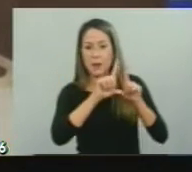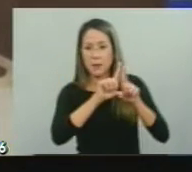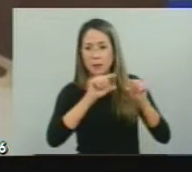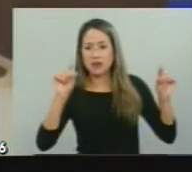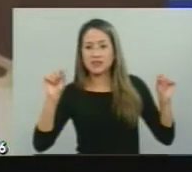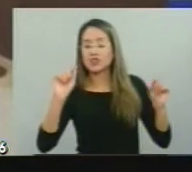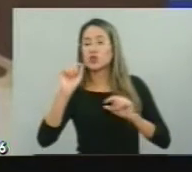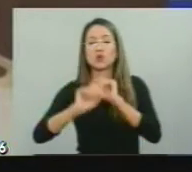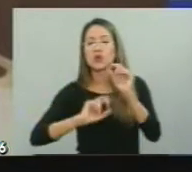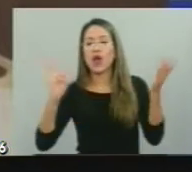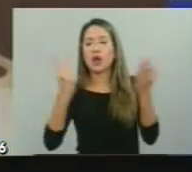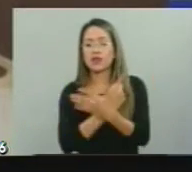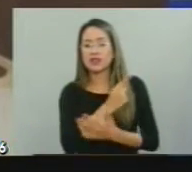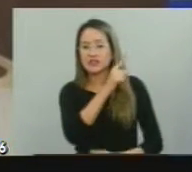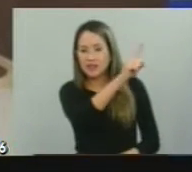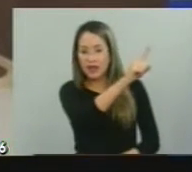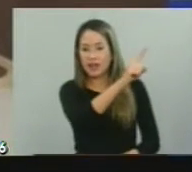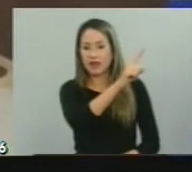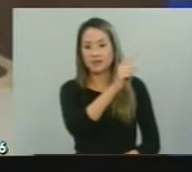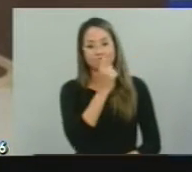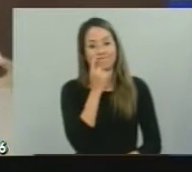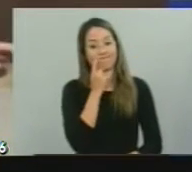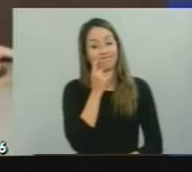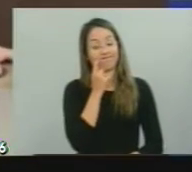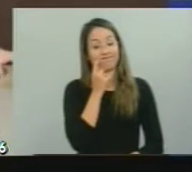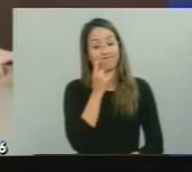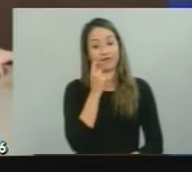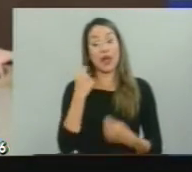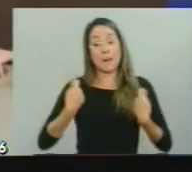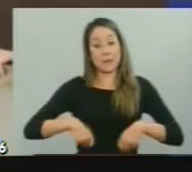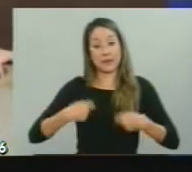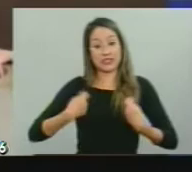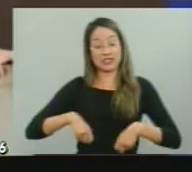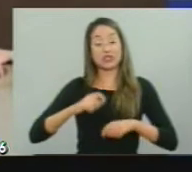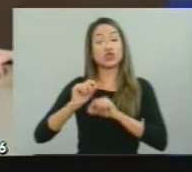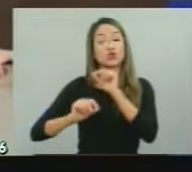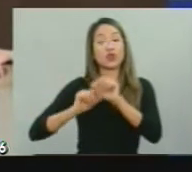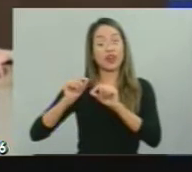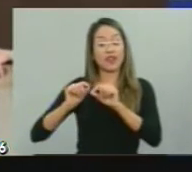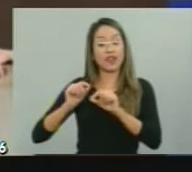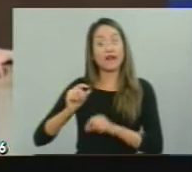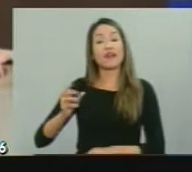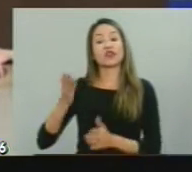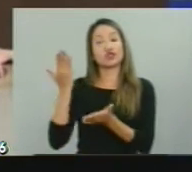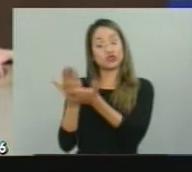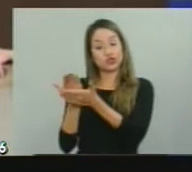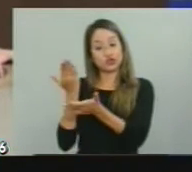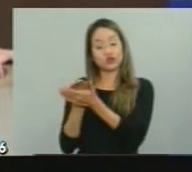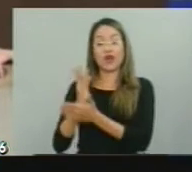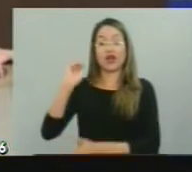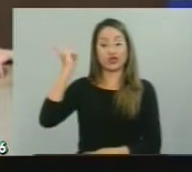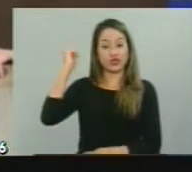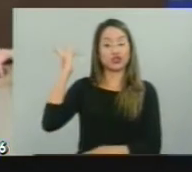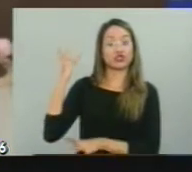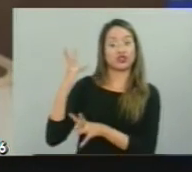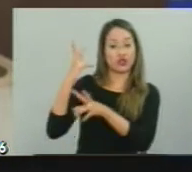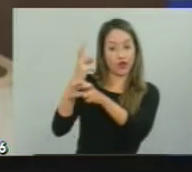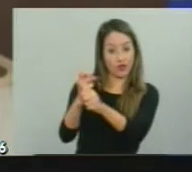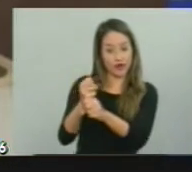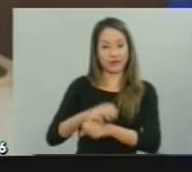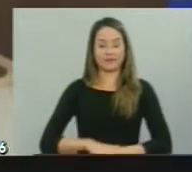necessário sensibilidade e conhecimento histórico. A ingenuidade não é boa companheira.